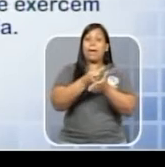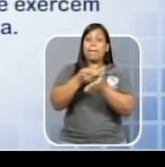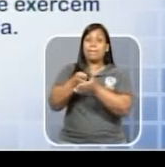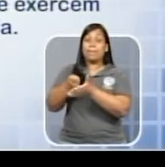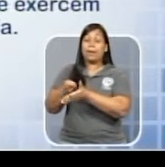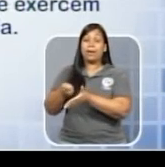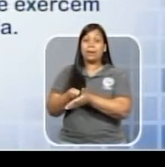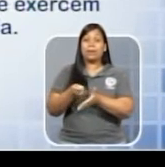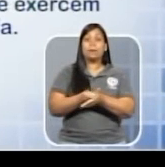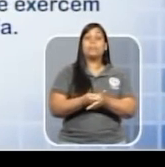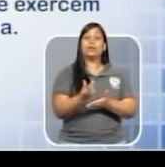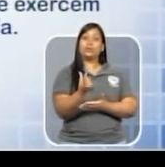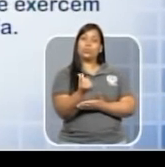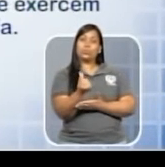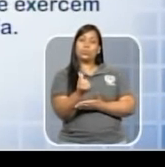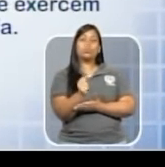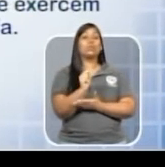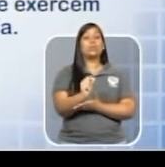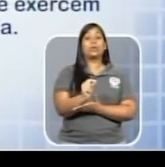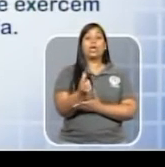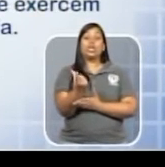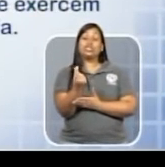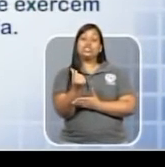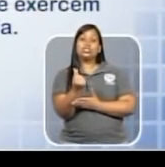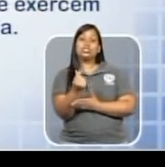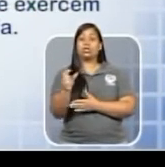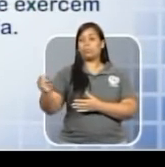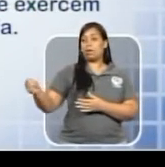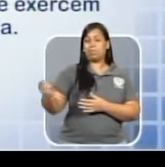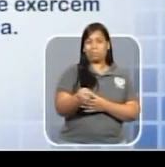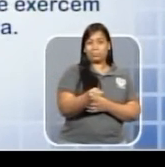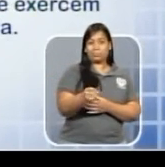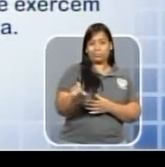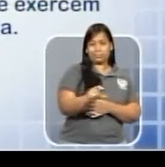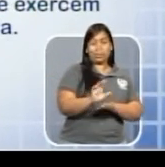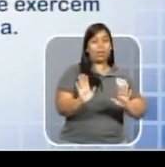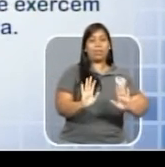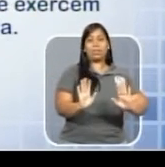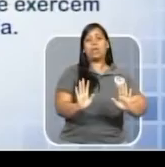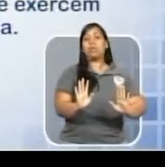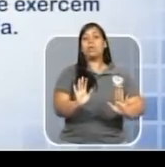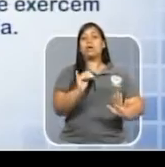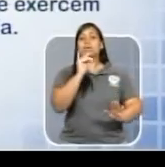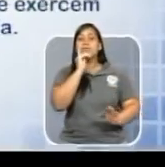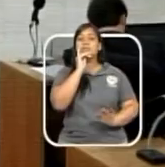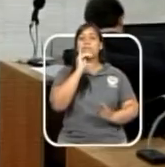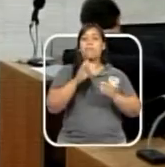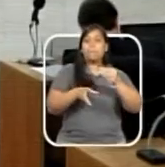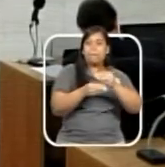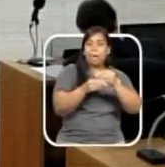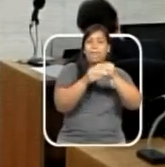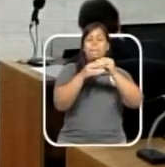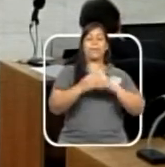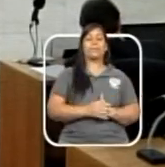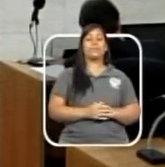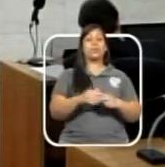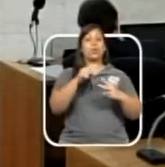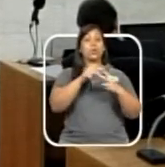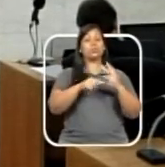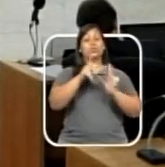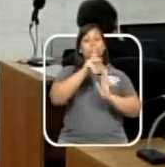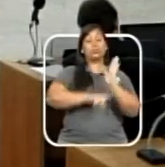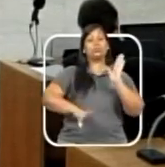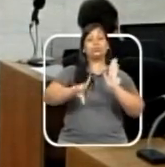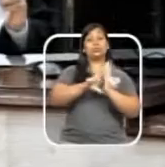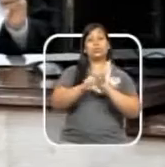pagamento da gratificação como verba indenizatória e não remuneratória. Os 2 projetos de